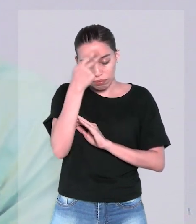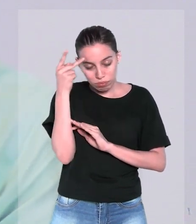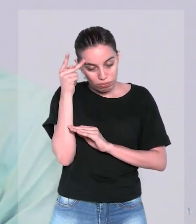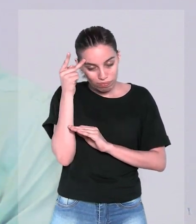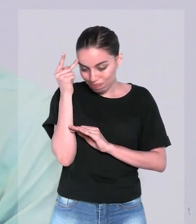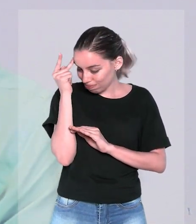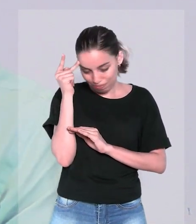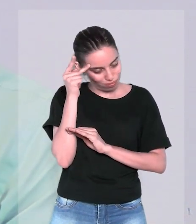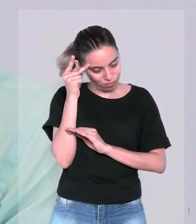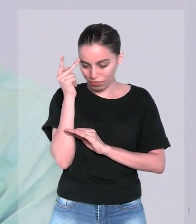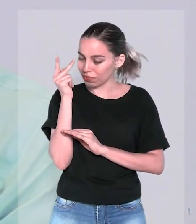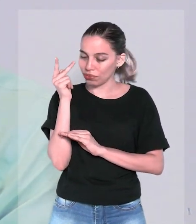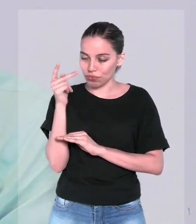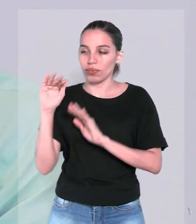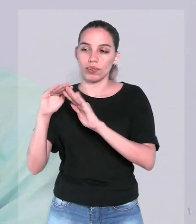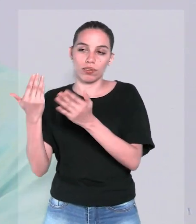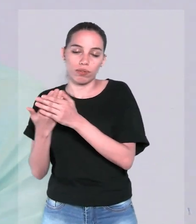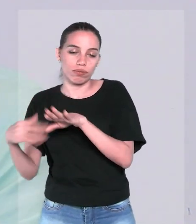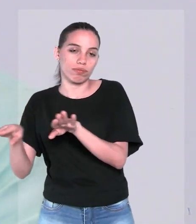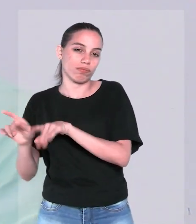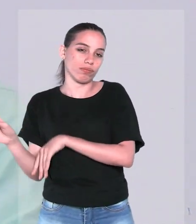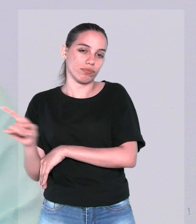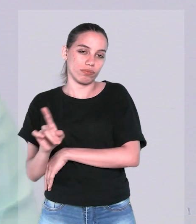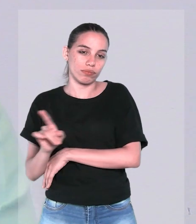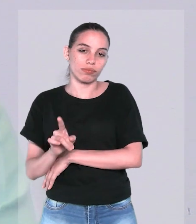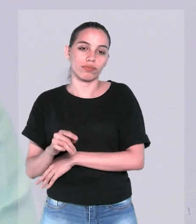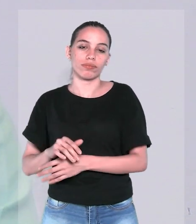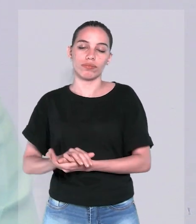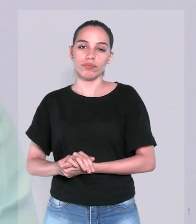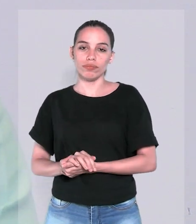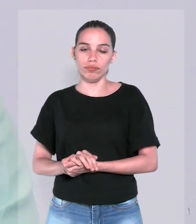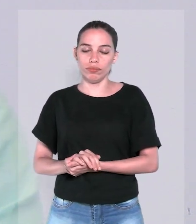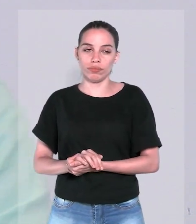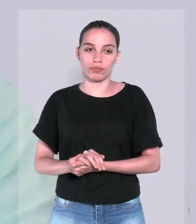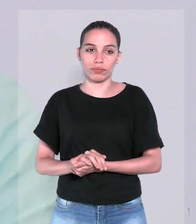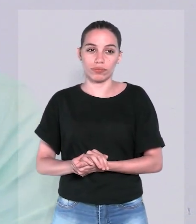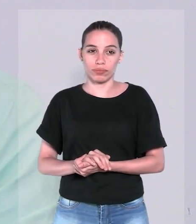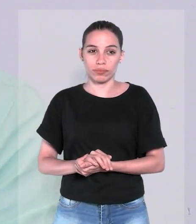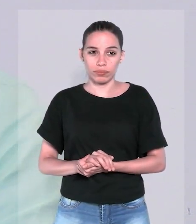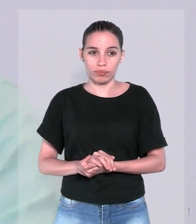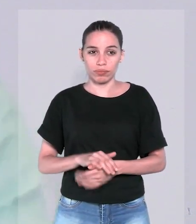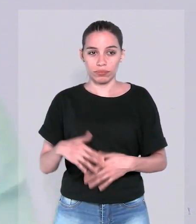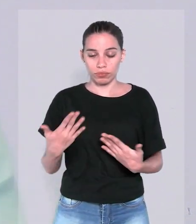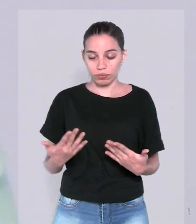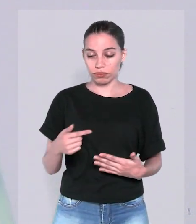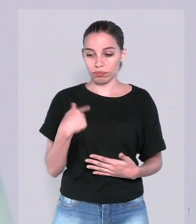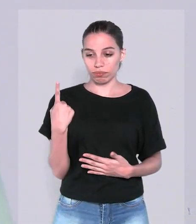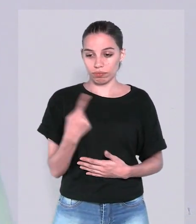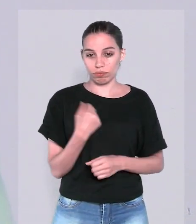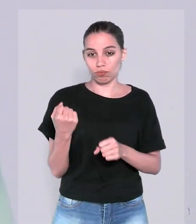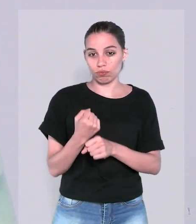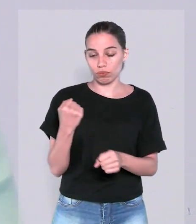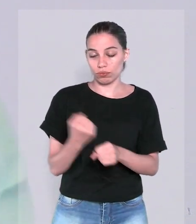na escola, você tem uma violência contra a escola. Mas por que você tem uma violência contra